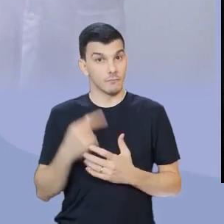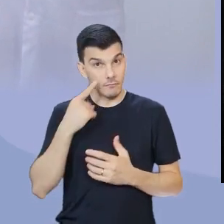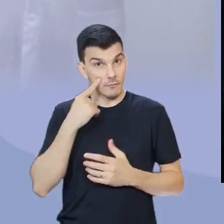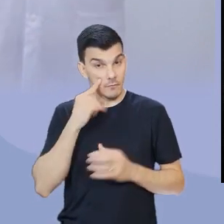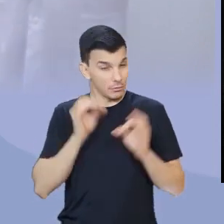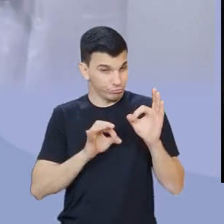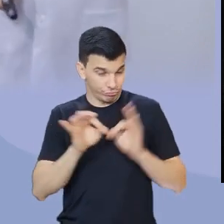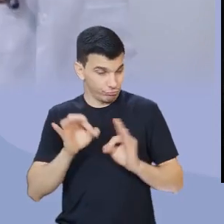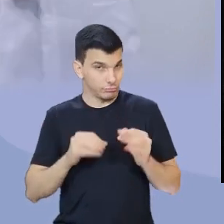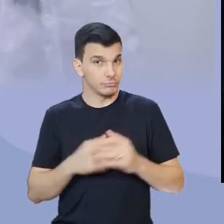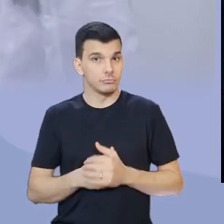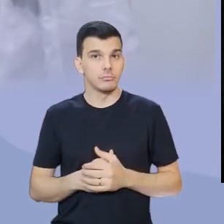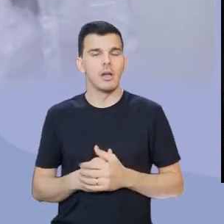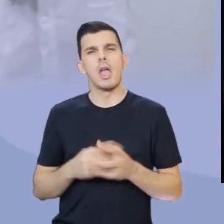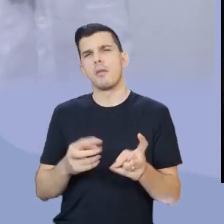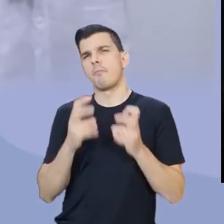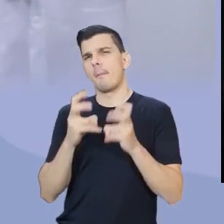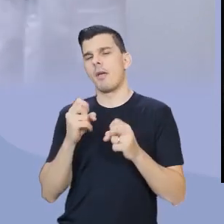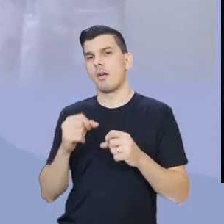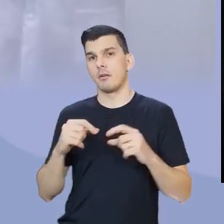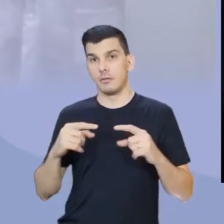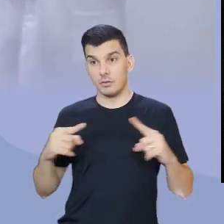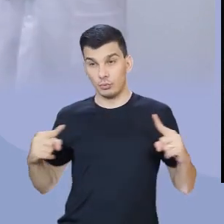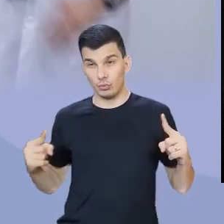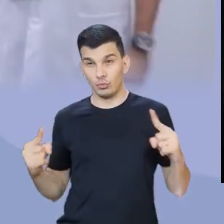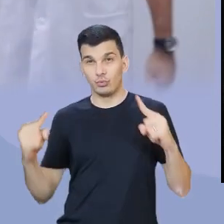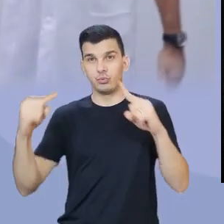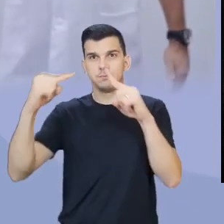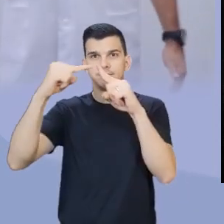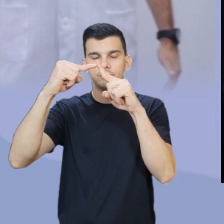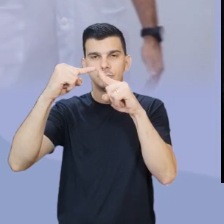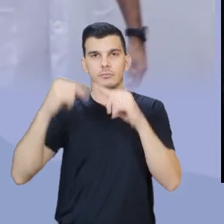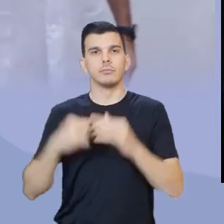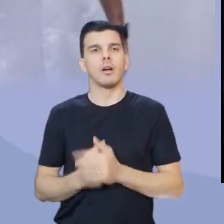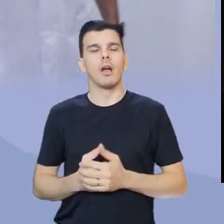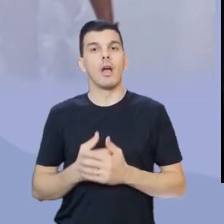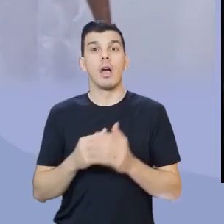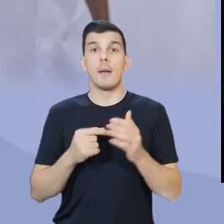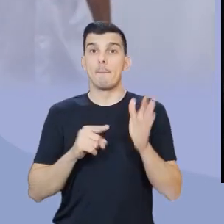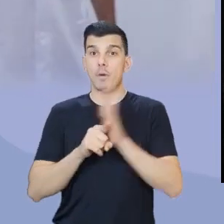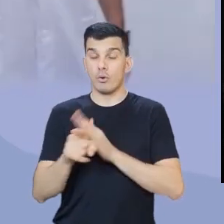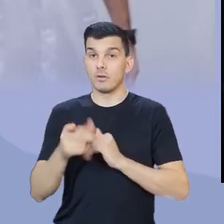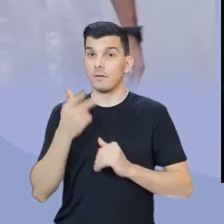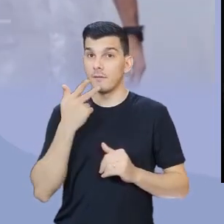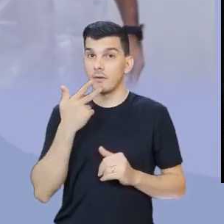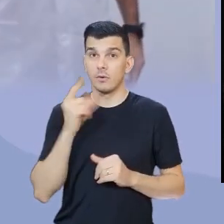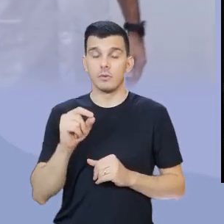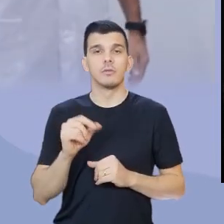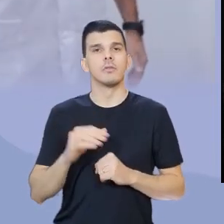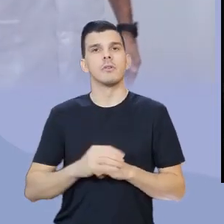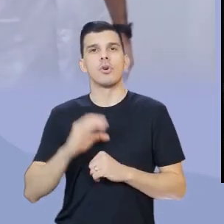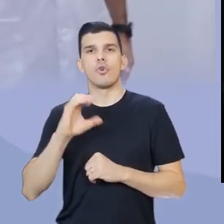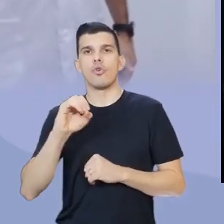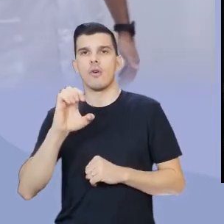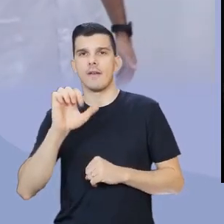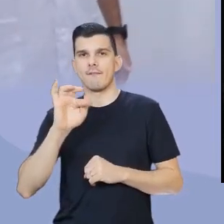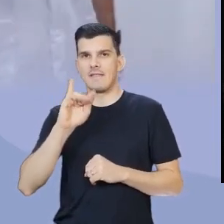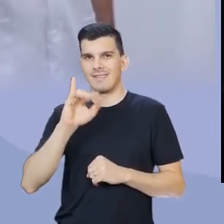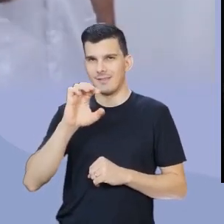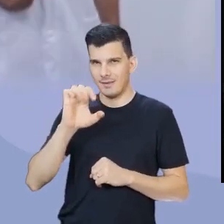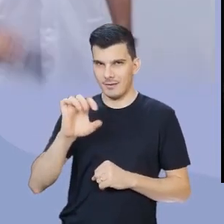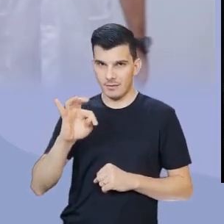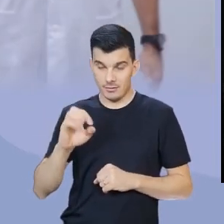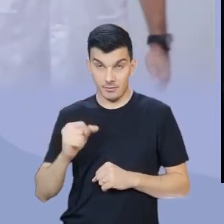quero atingir aqui em cima. Então percebe que essa reta vai ter que subir um pouquinho. E aí o exercício perguntou, o coeficiente angular da reta